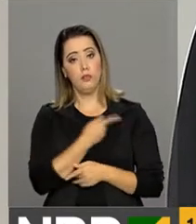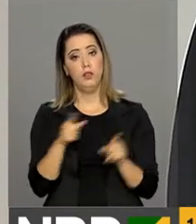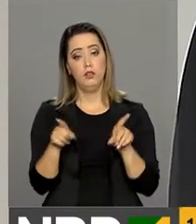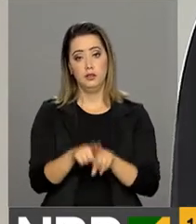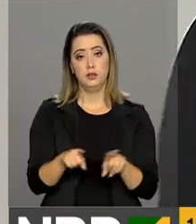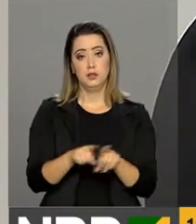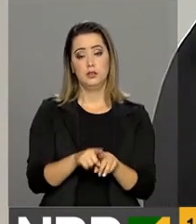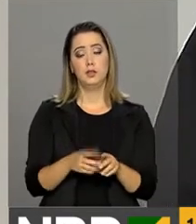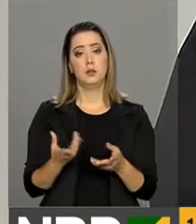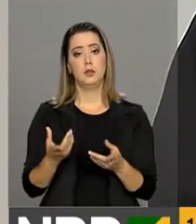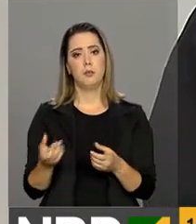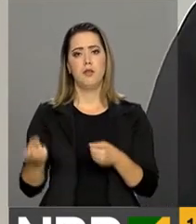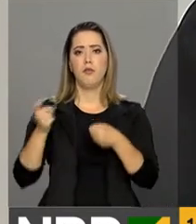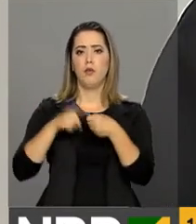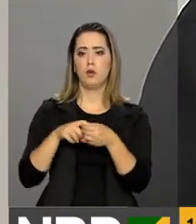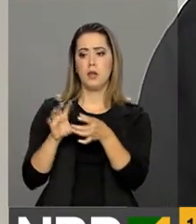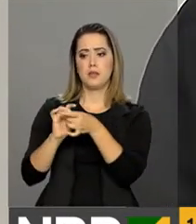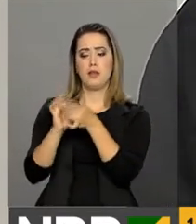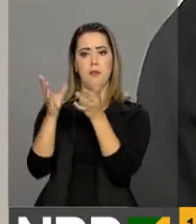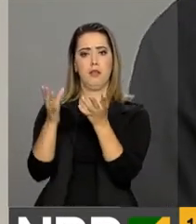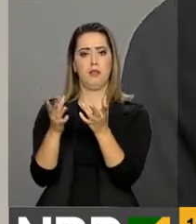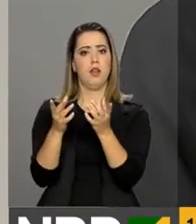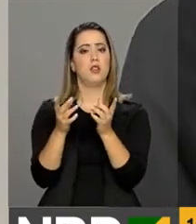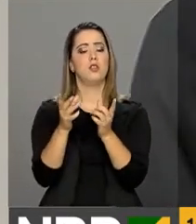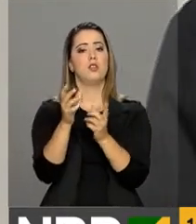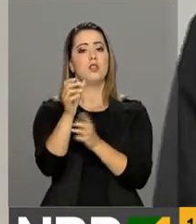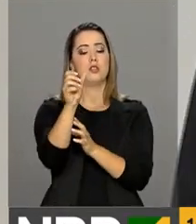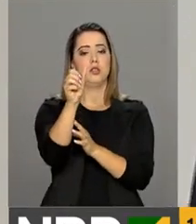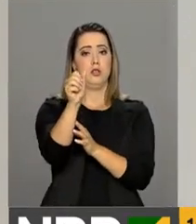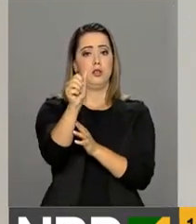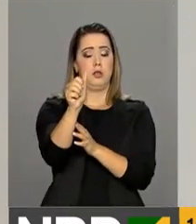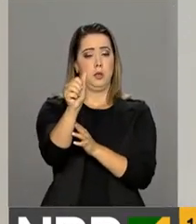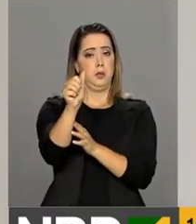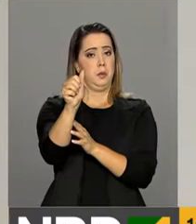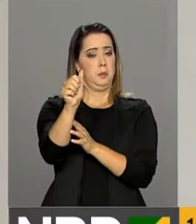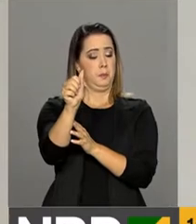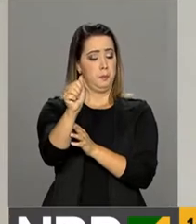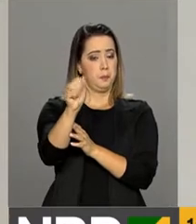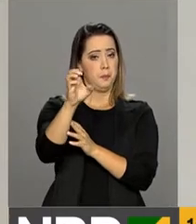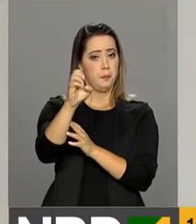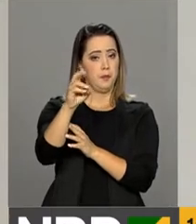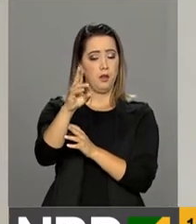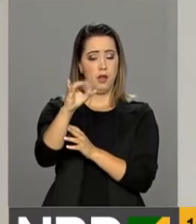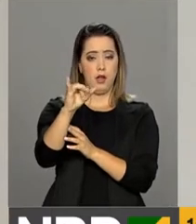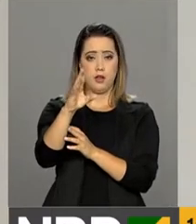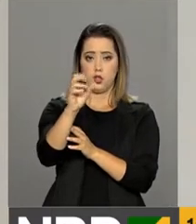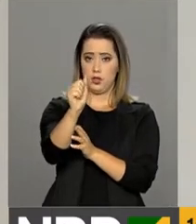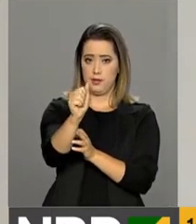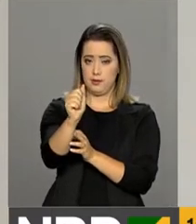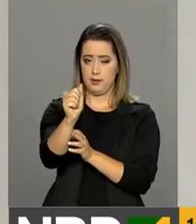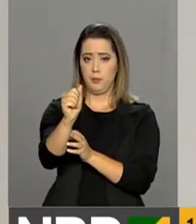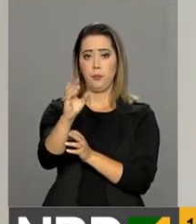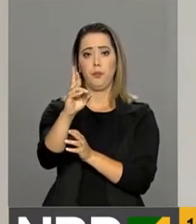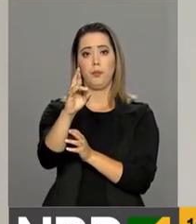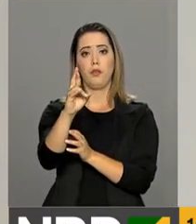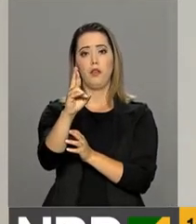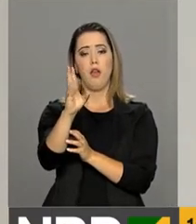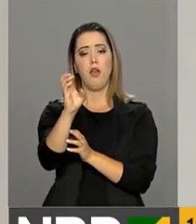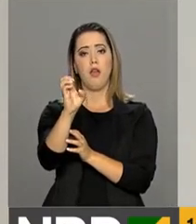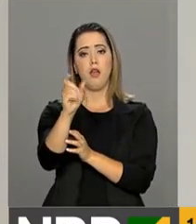das agências reguladoras fizemos isto ao longo desse período estabelecemos também